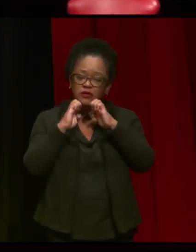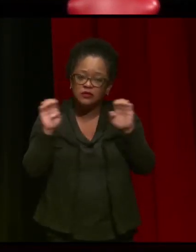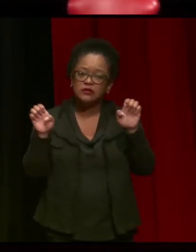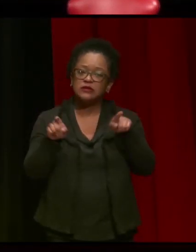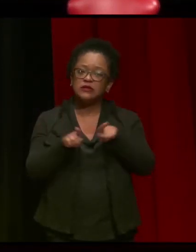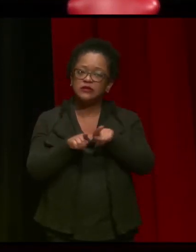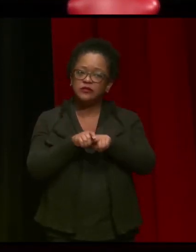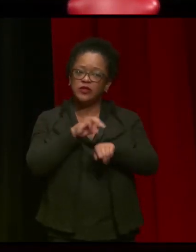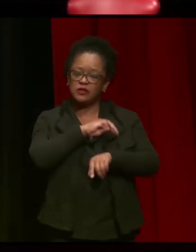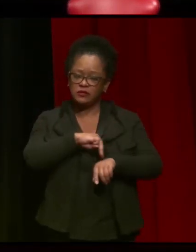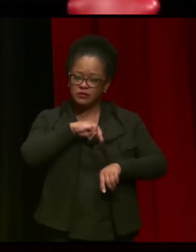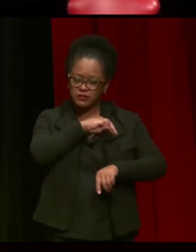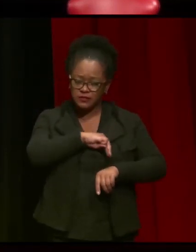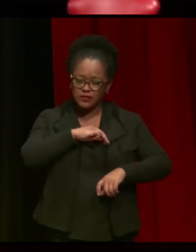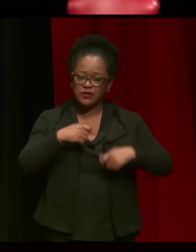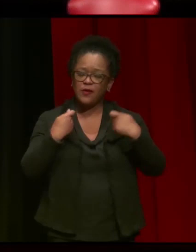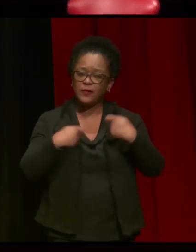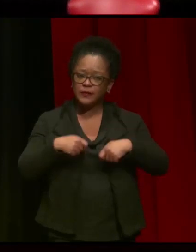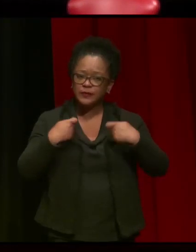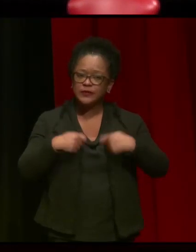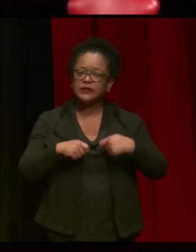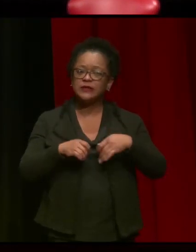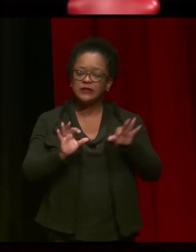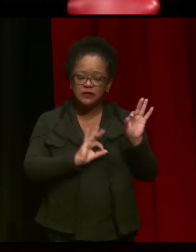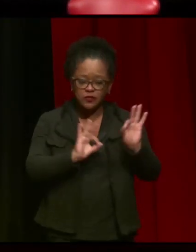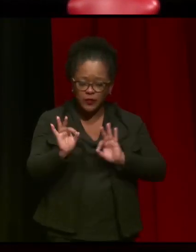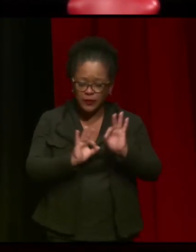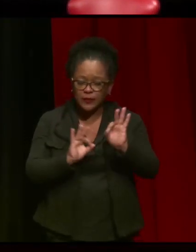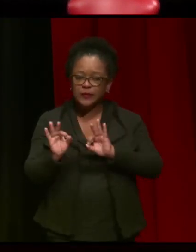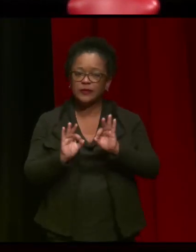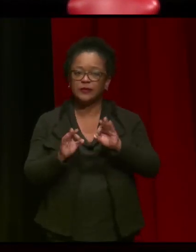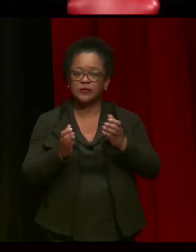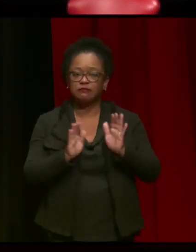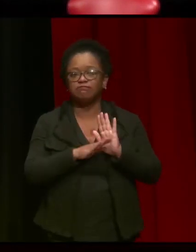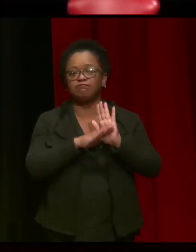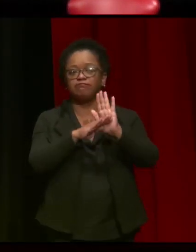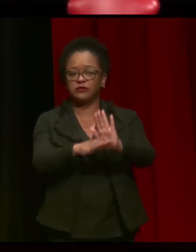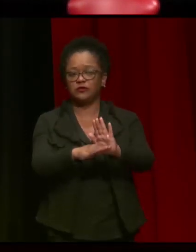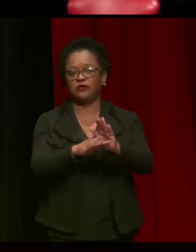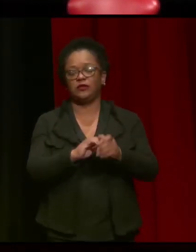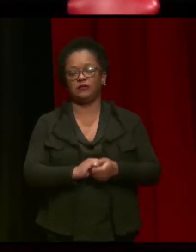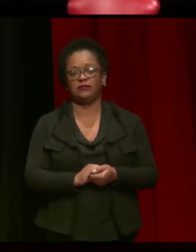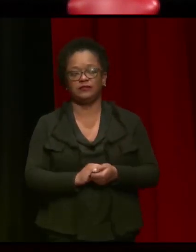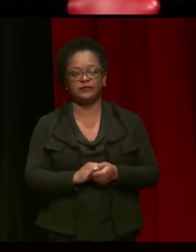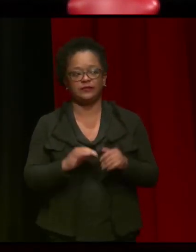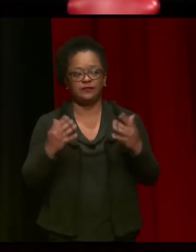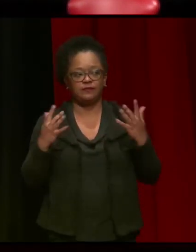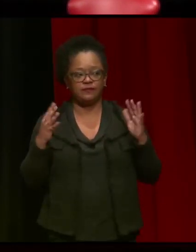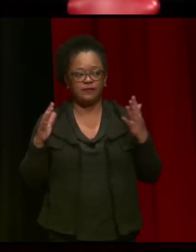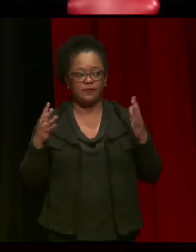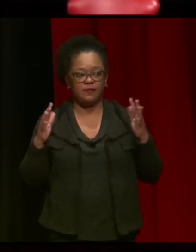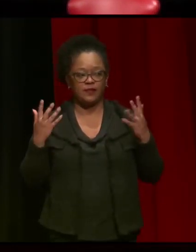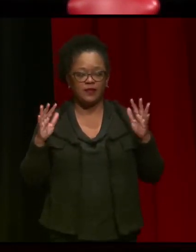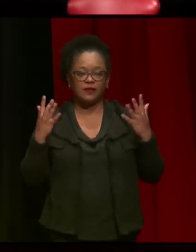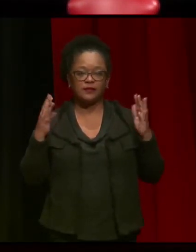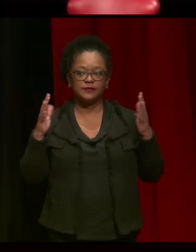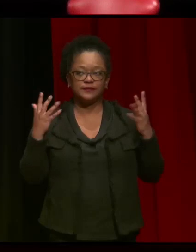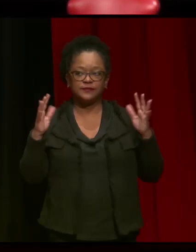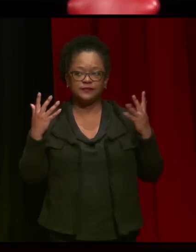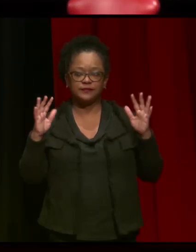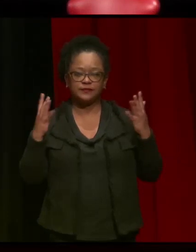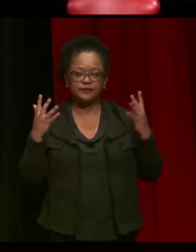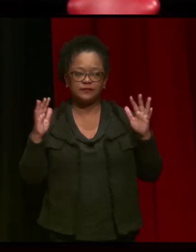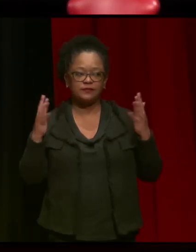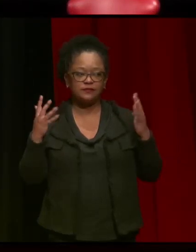de missionários e missionárias que estejam preparados para isso. Tá ótimo, obrigado. Obrigado pelo depoimento. É verdade.